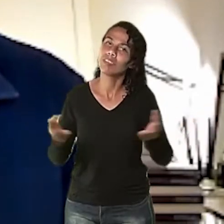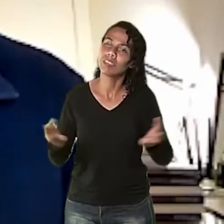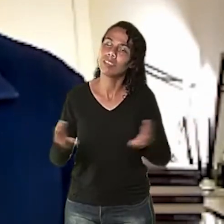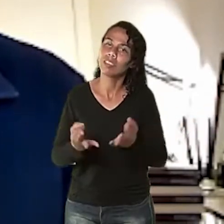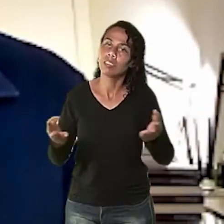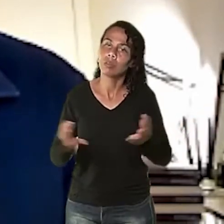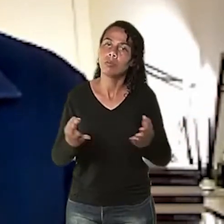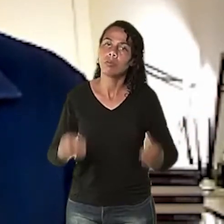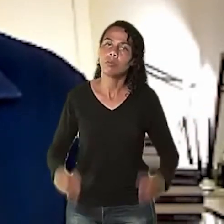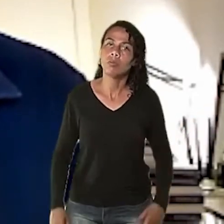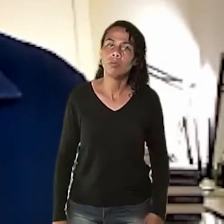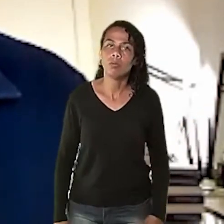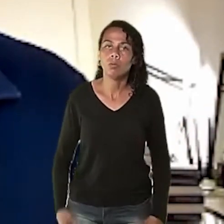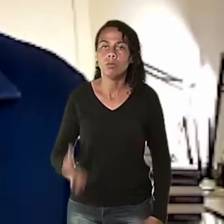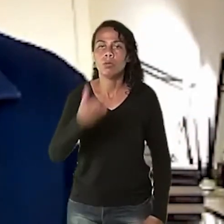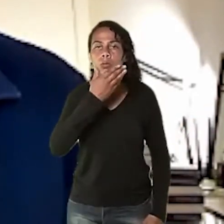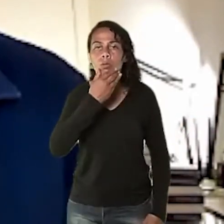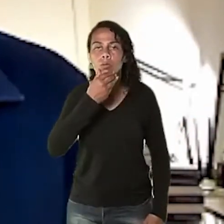excelente cronista.